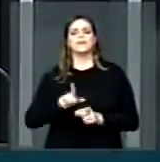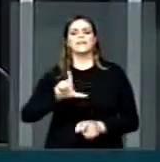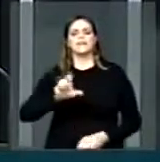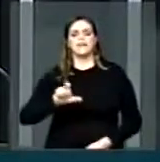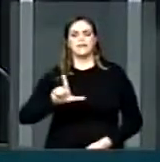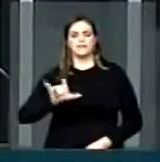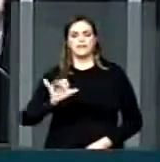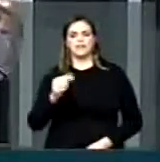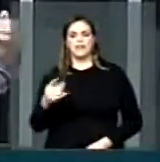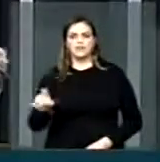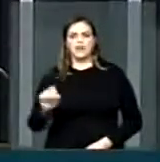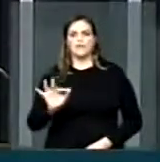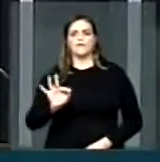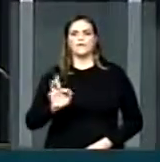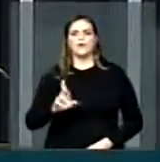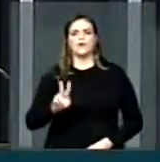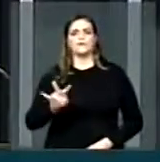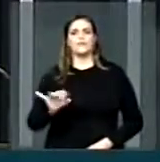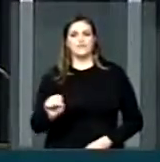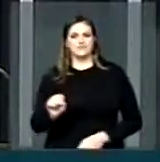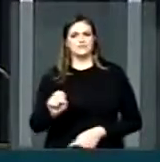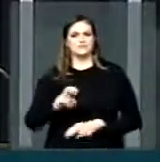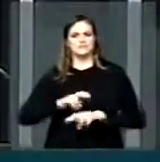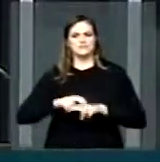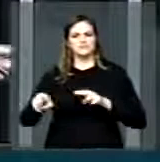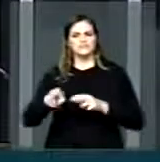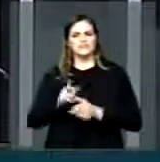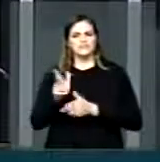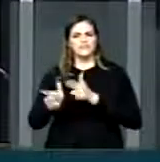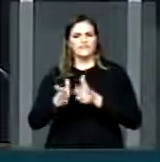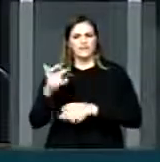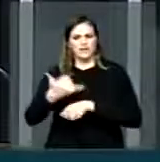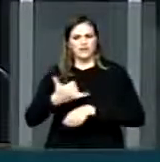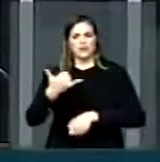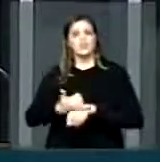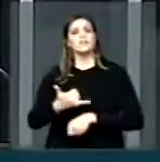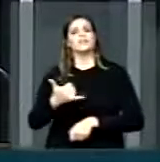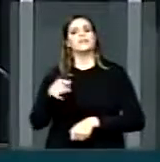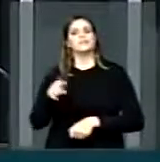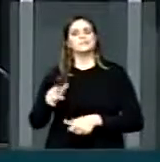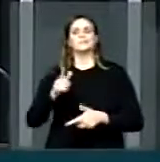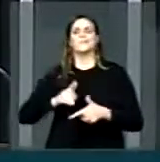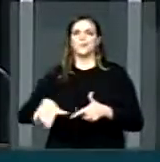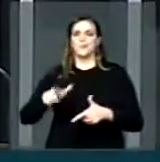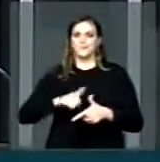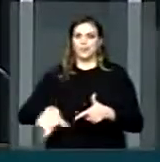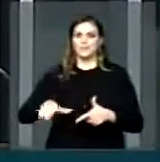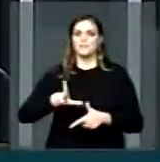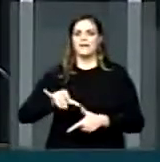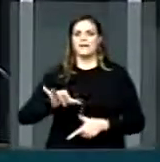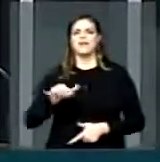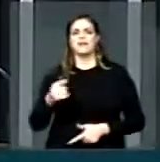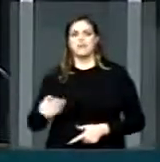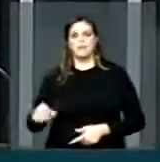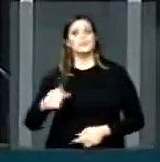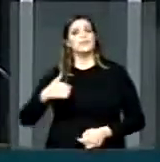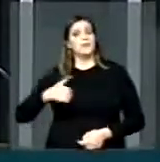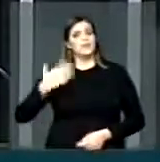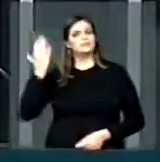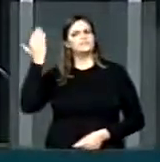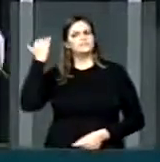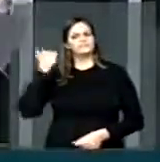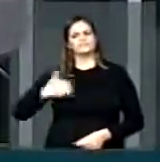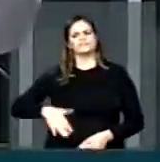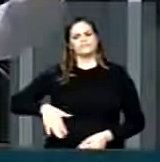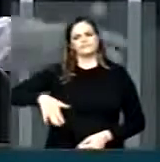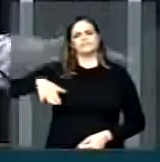ferrovias. Eu fui ferroviário, nasci dentro de uma estação de trem, costumo dizer isso aqui, fui telegrafista